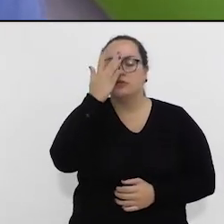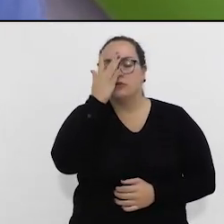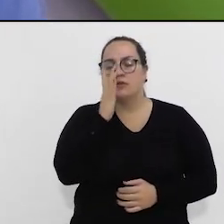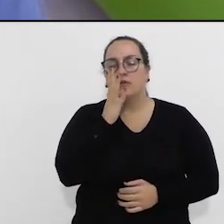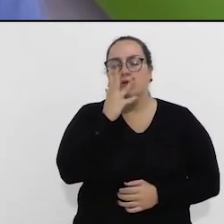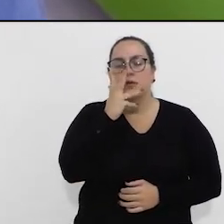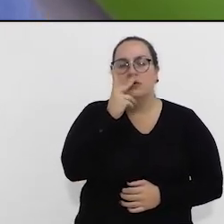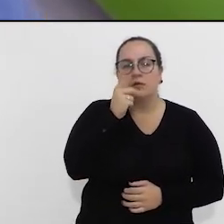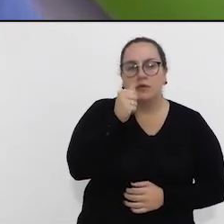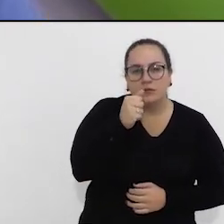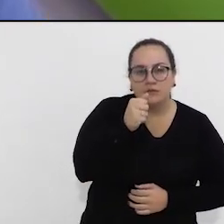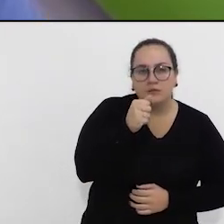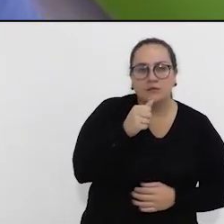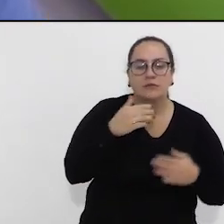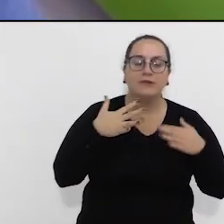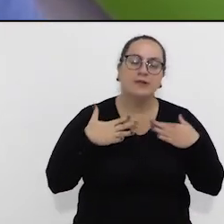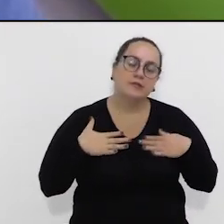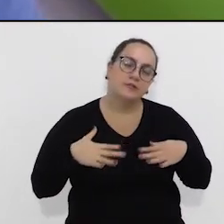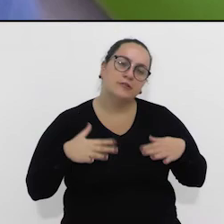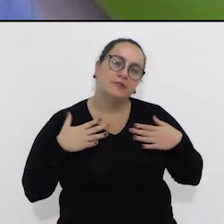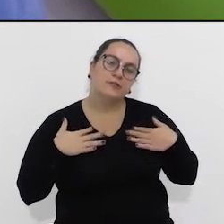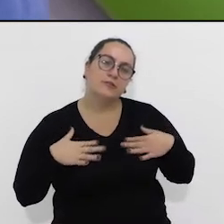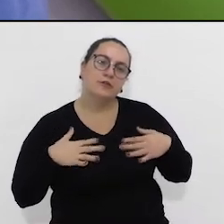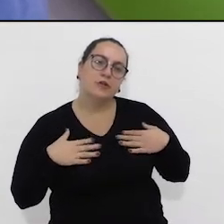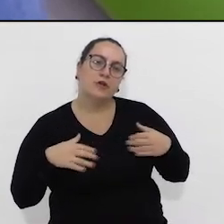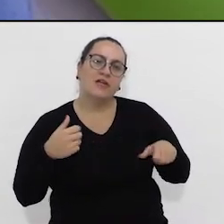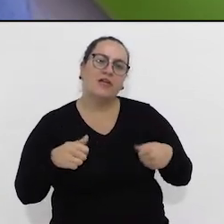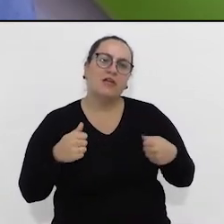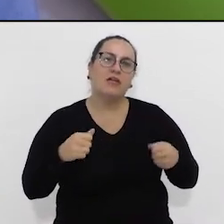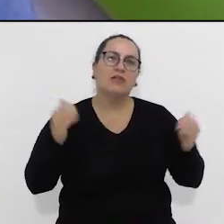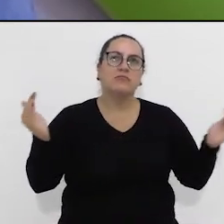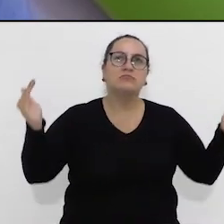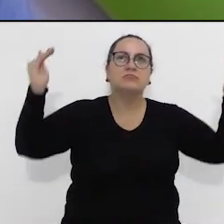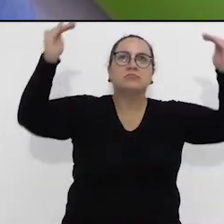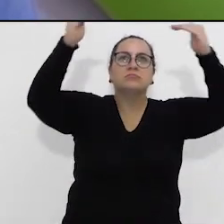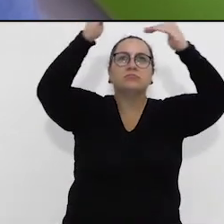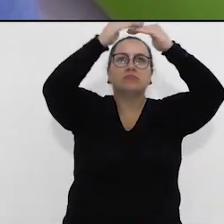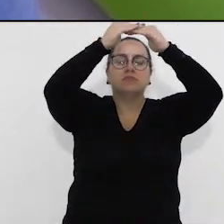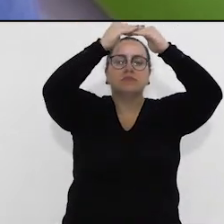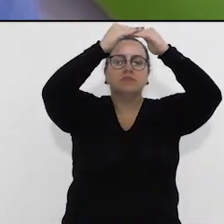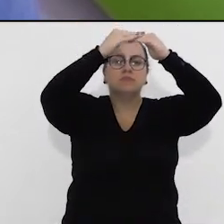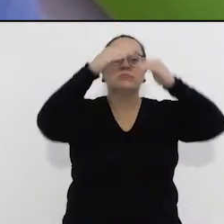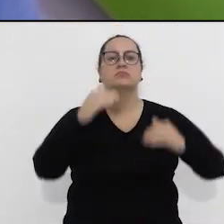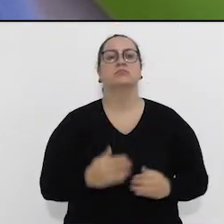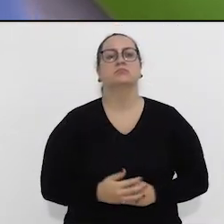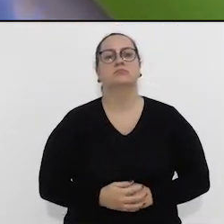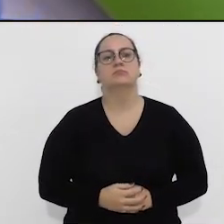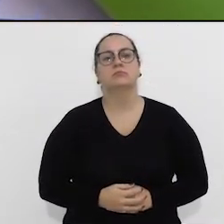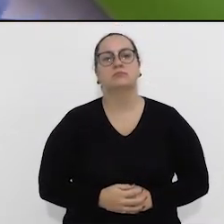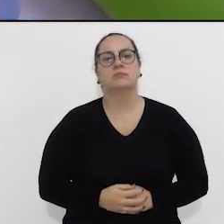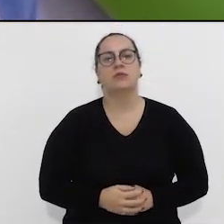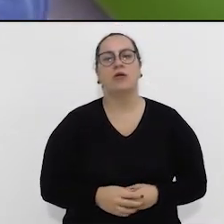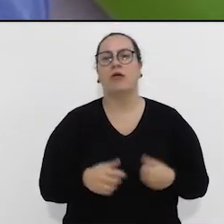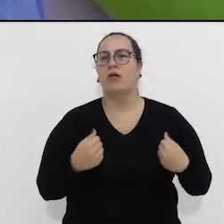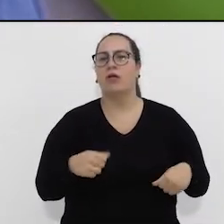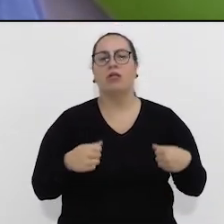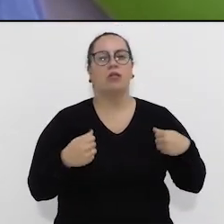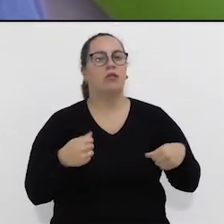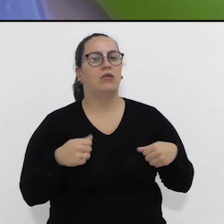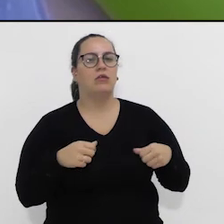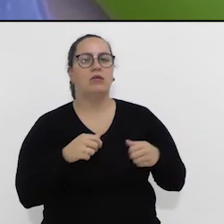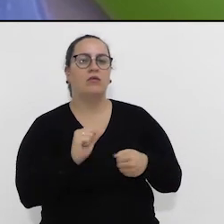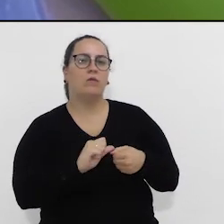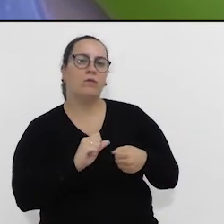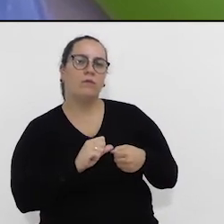calma é não Não há necessidade se fazer cobertura Não há necessidade de você fazer uma um luxo tão